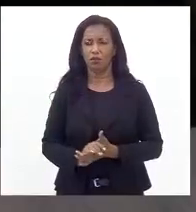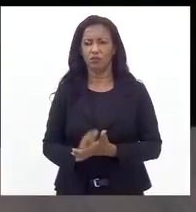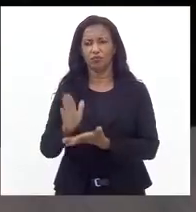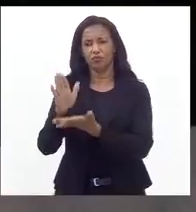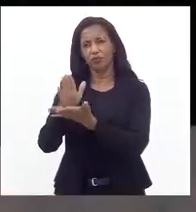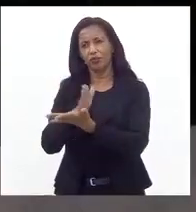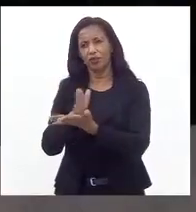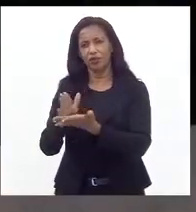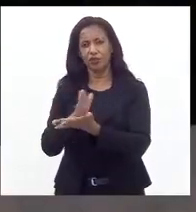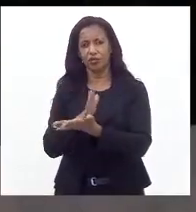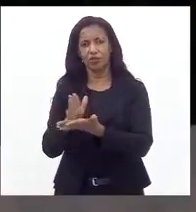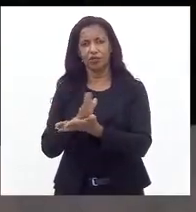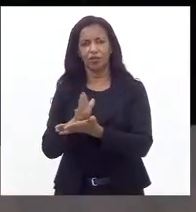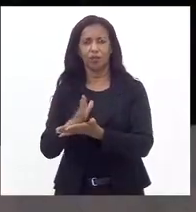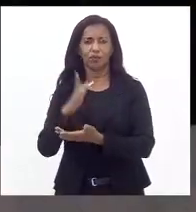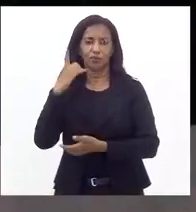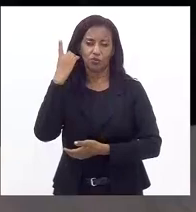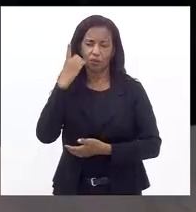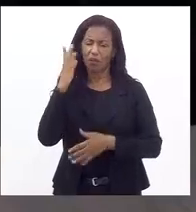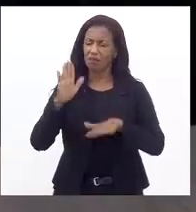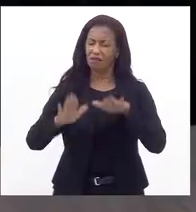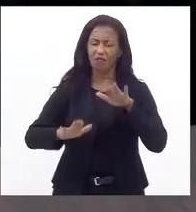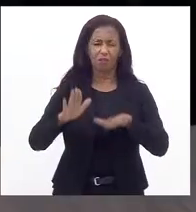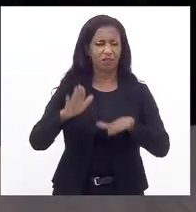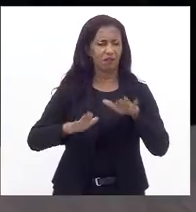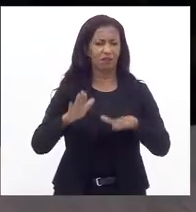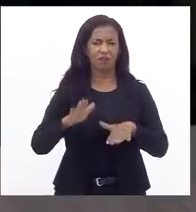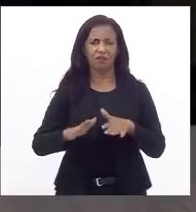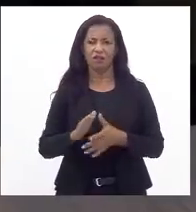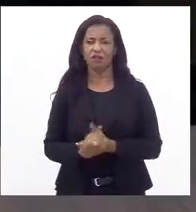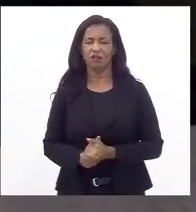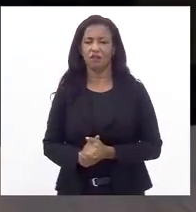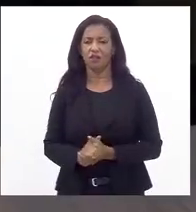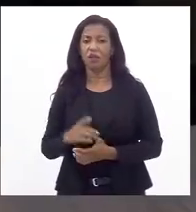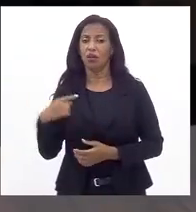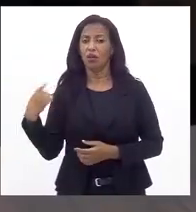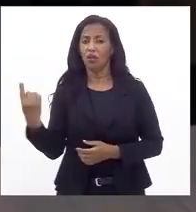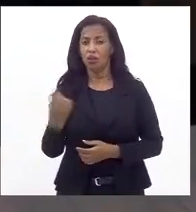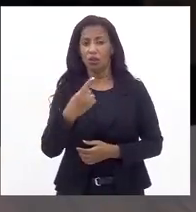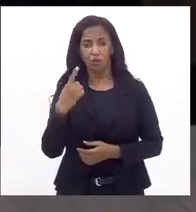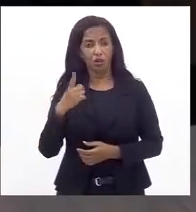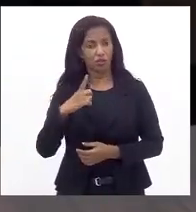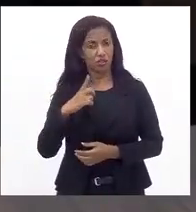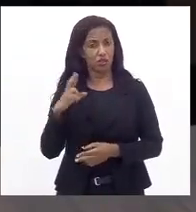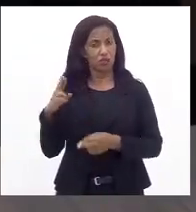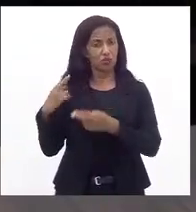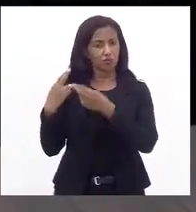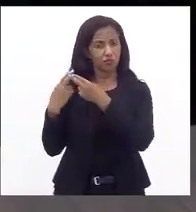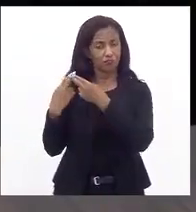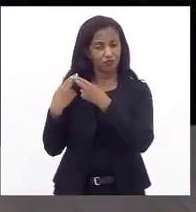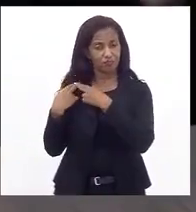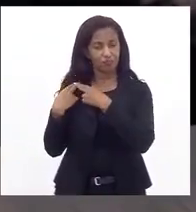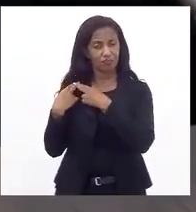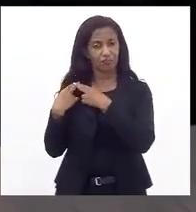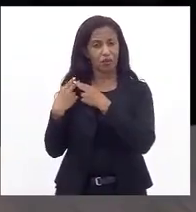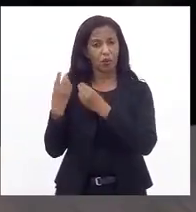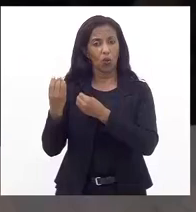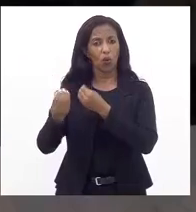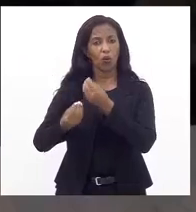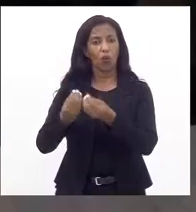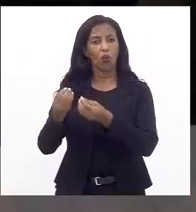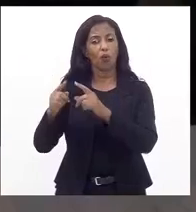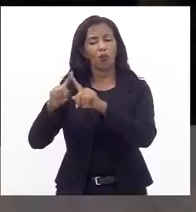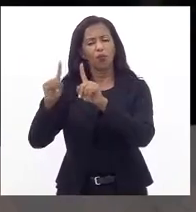alguns parlamentares Independentes nós temos responsabilidades como Servidor